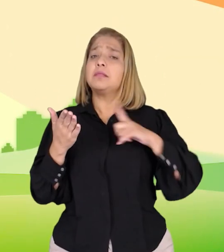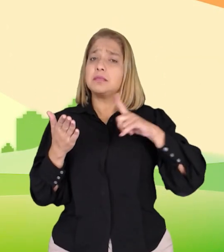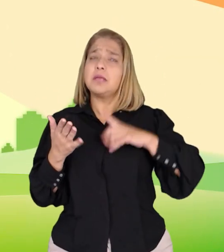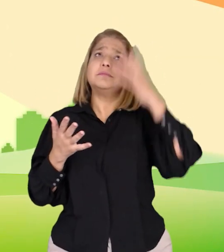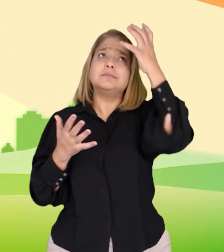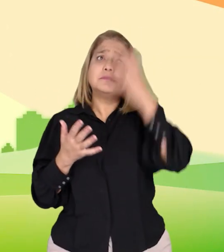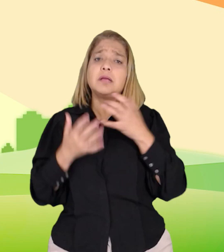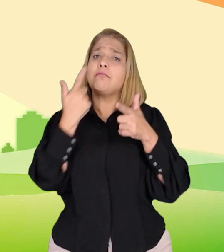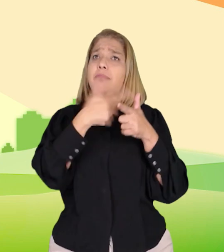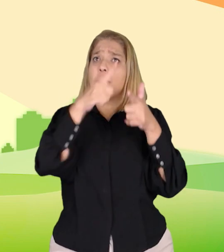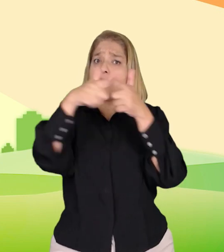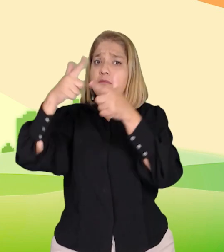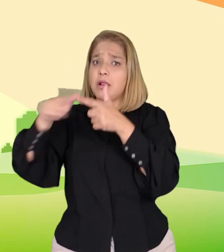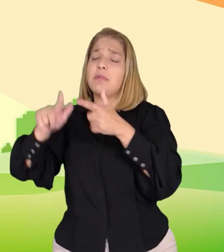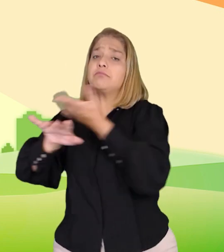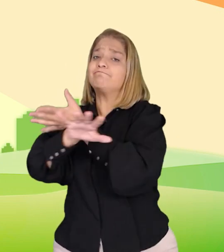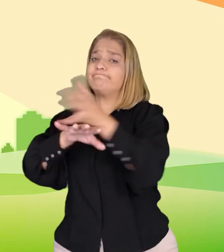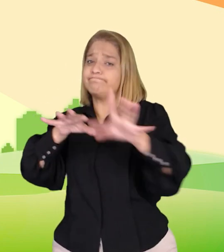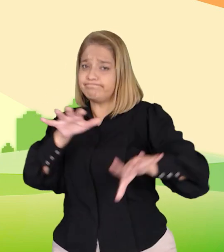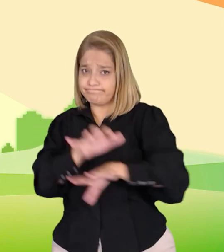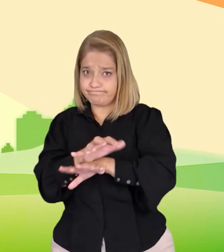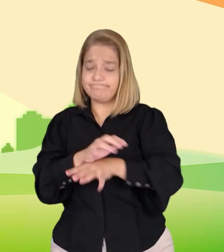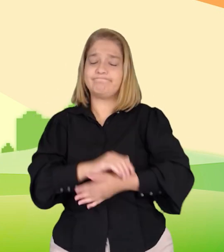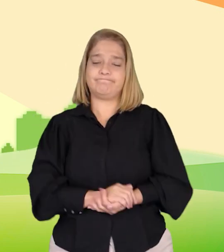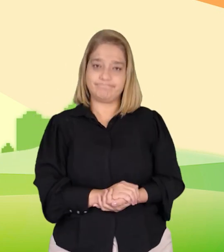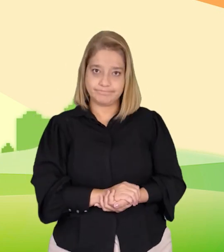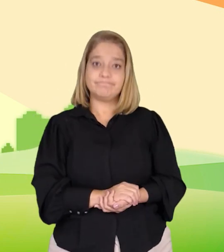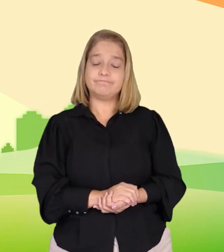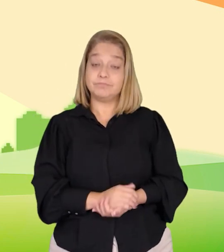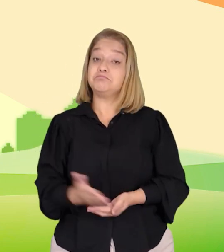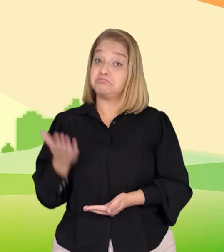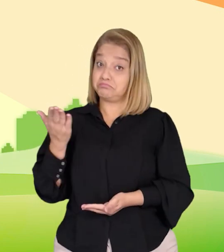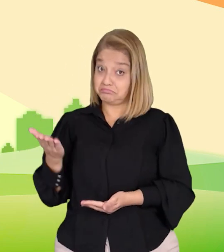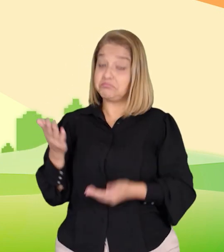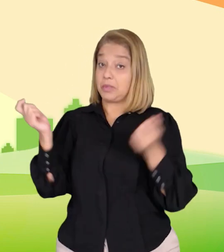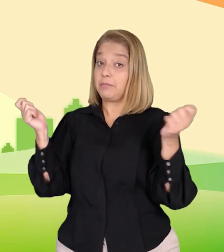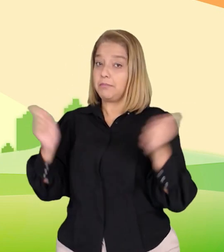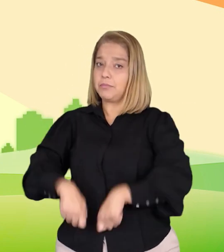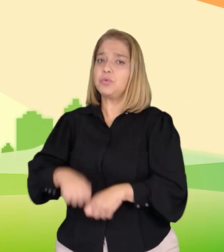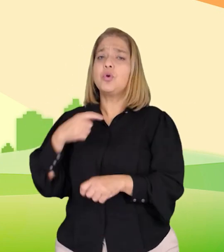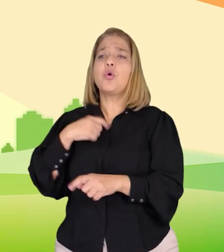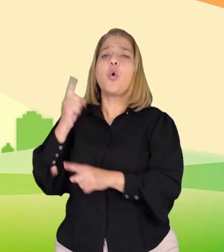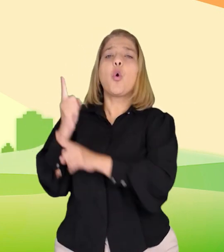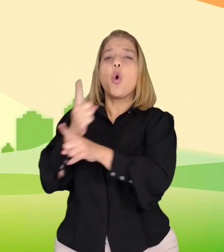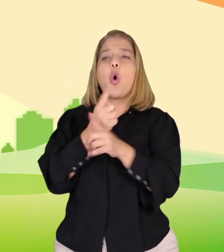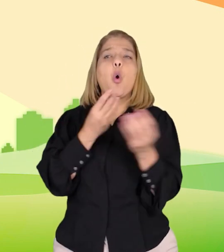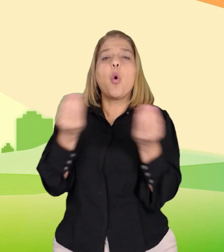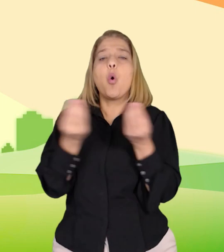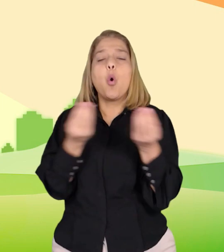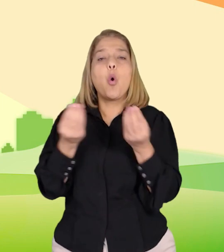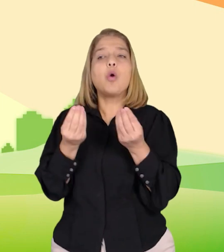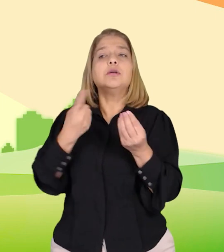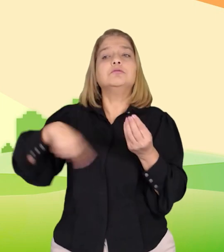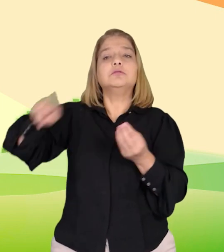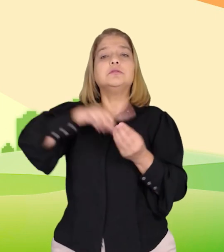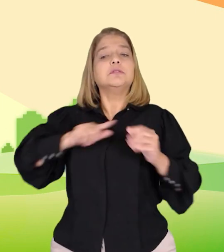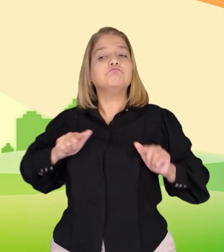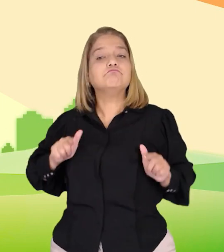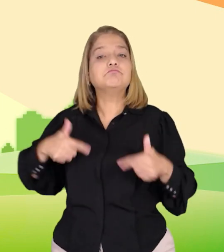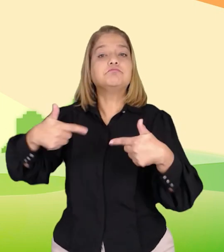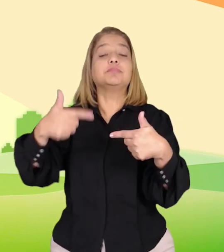que hoje temos um sério problema ambiental. É possível